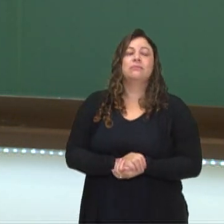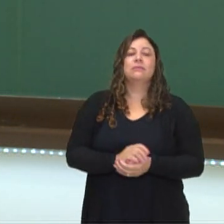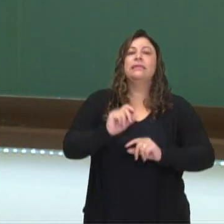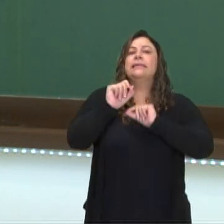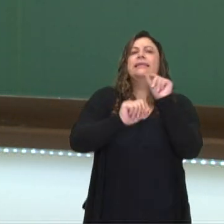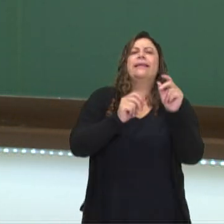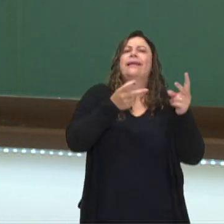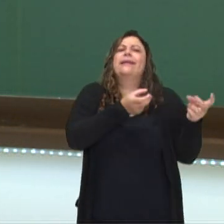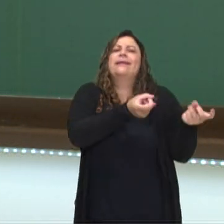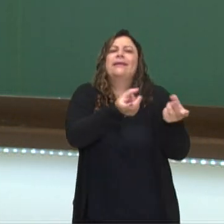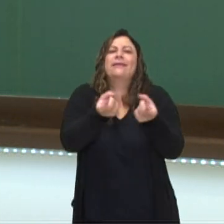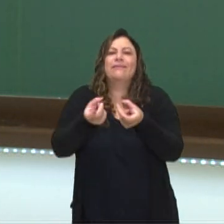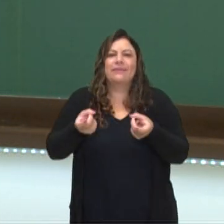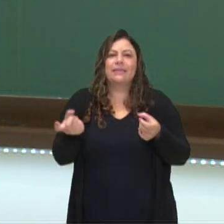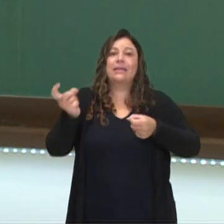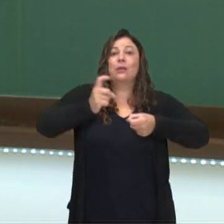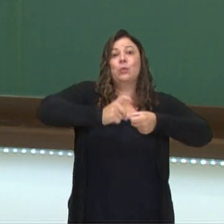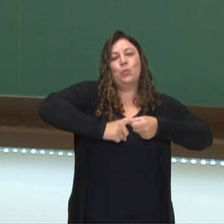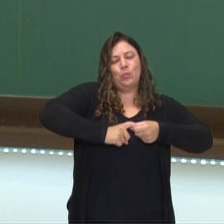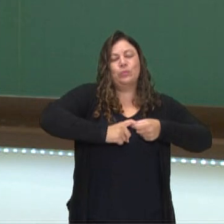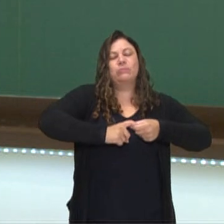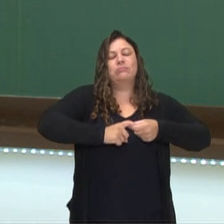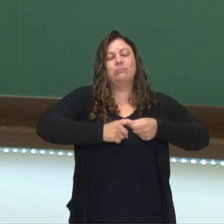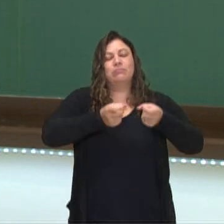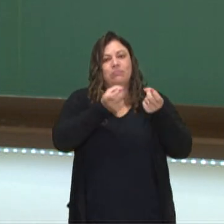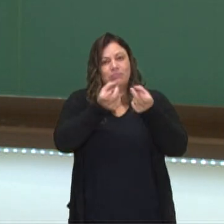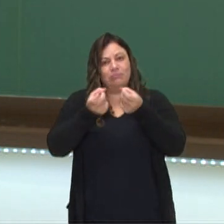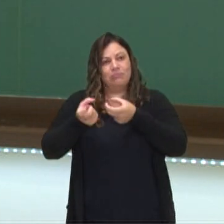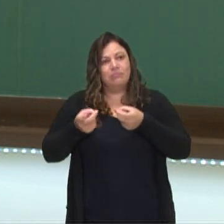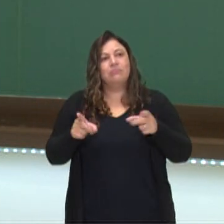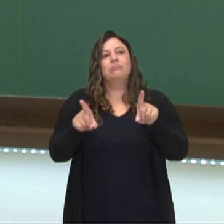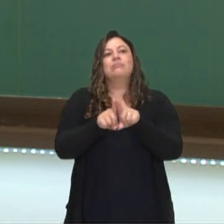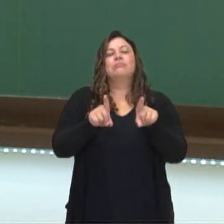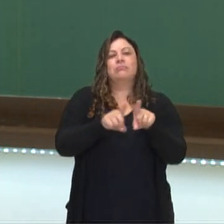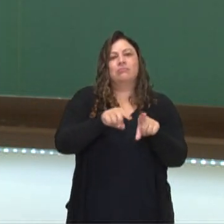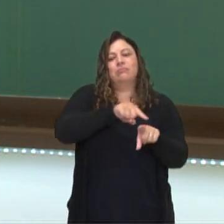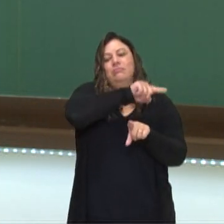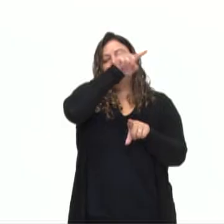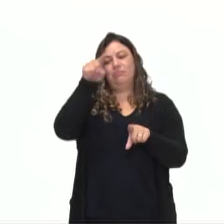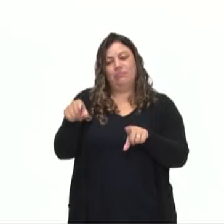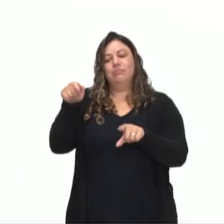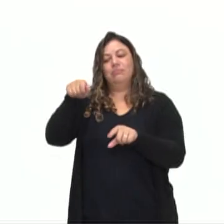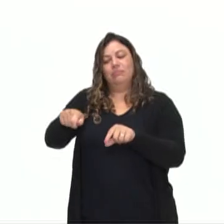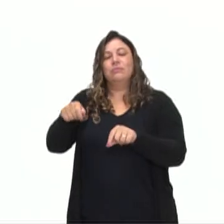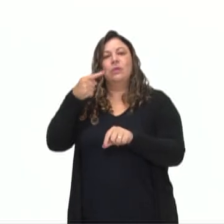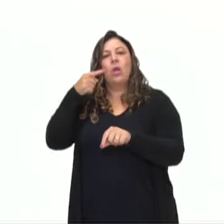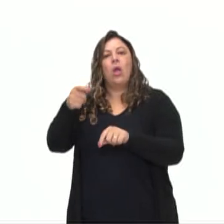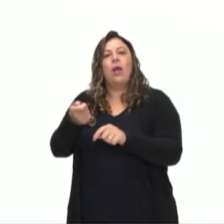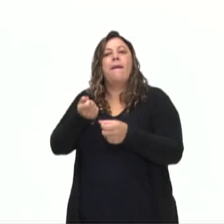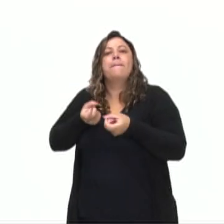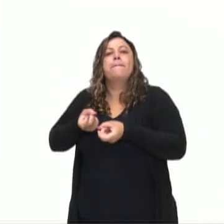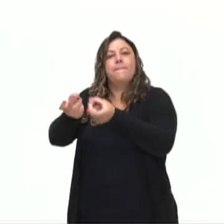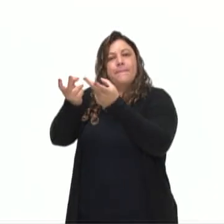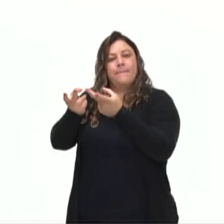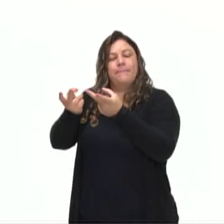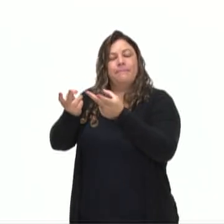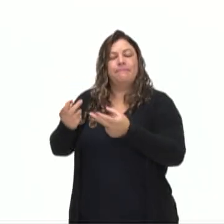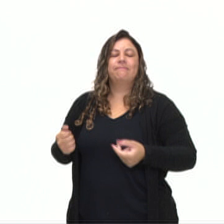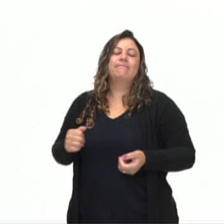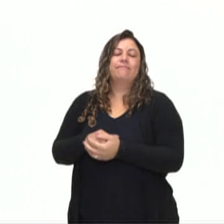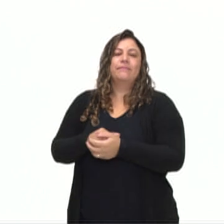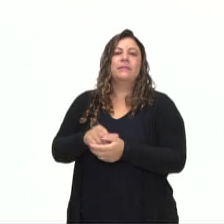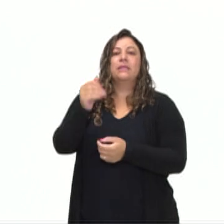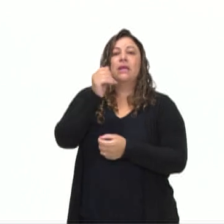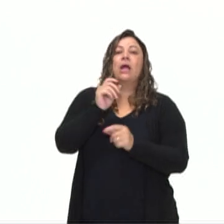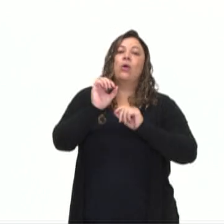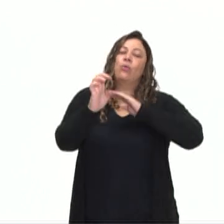quer vender, quem é dono das ações e quer vender, também coloca numa corretora para realizar a venda dessas ações. Quando uma